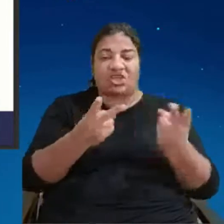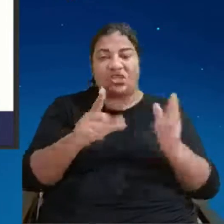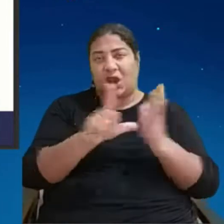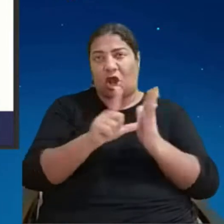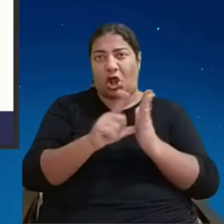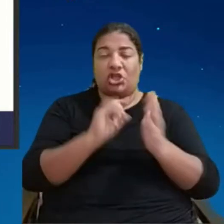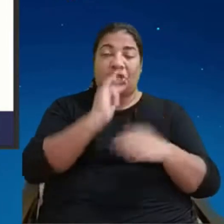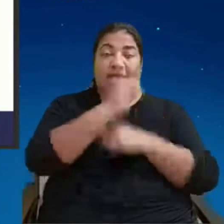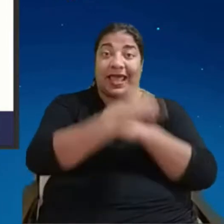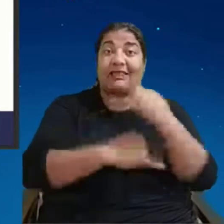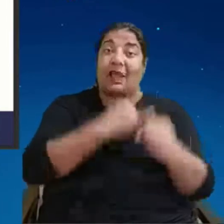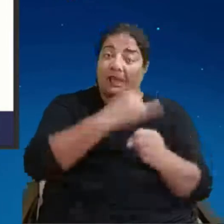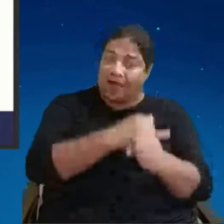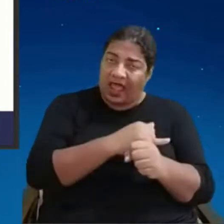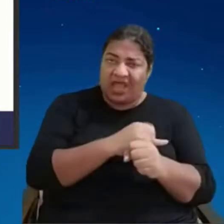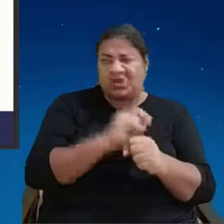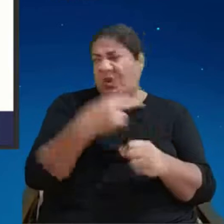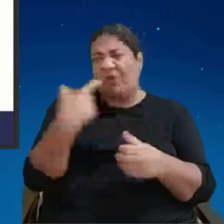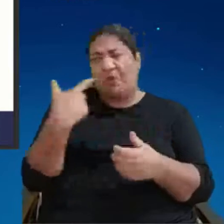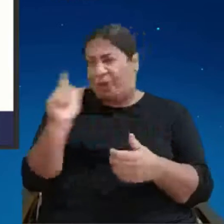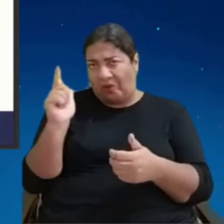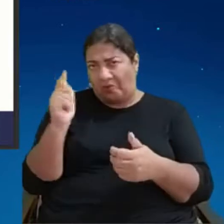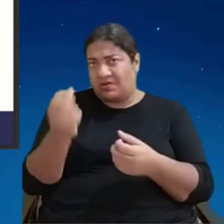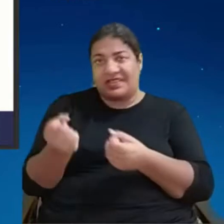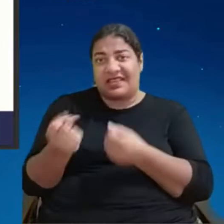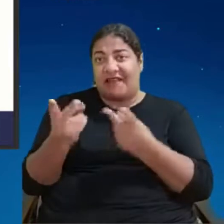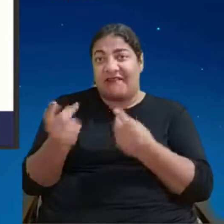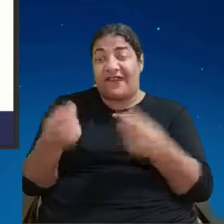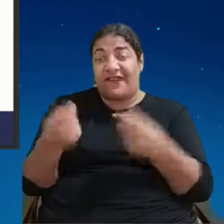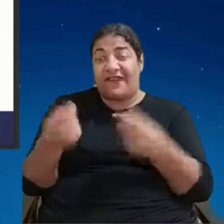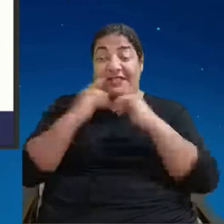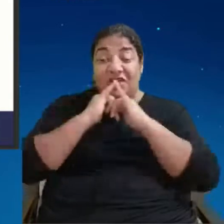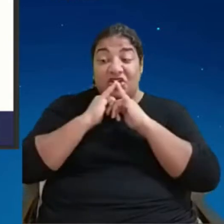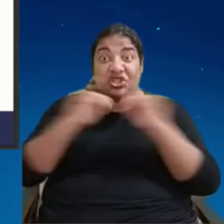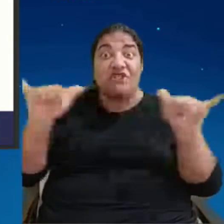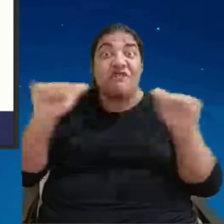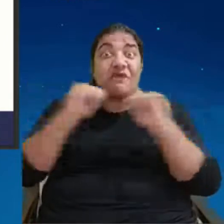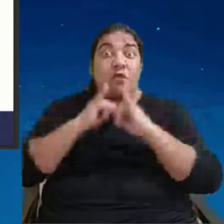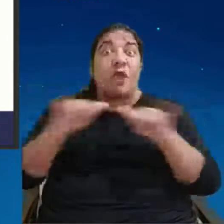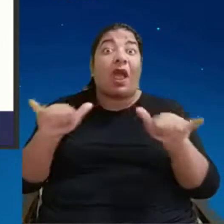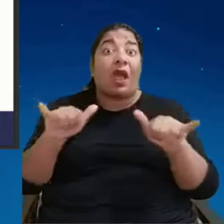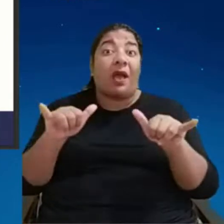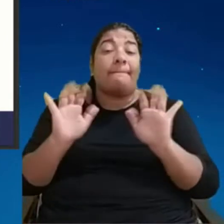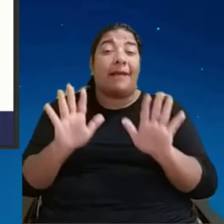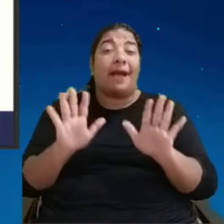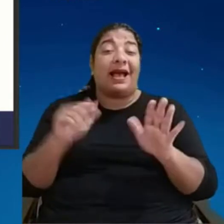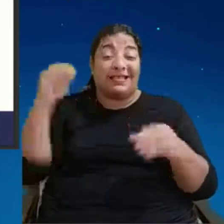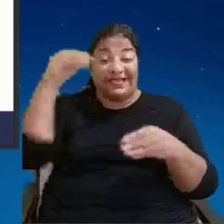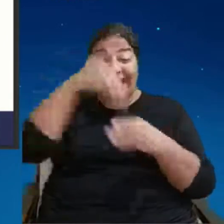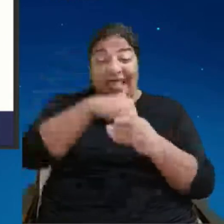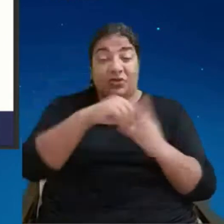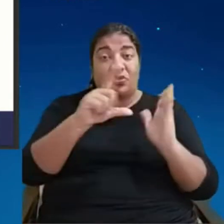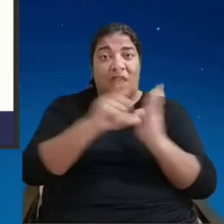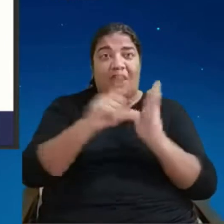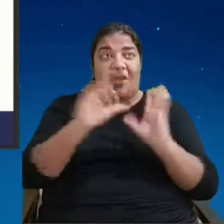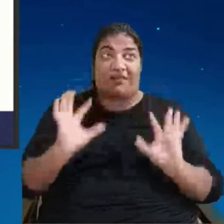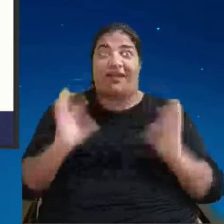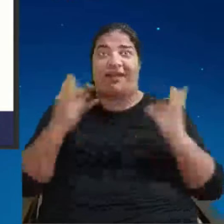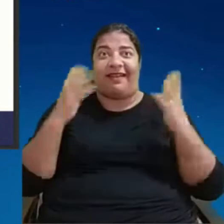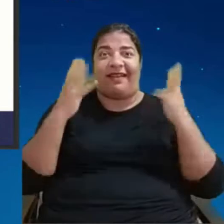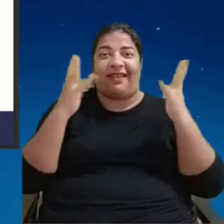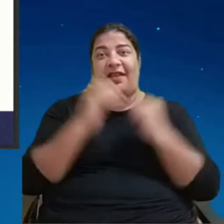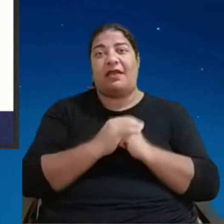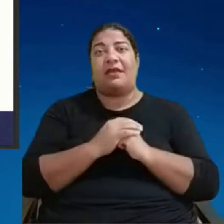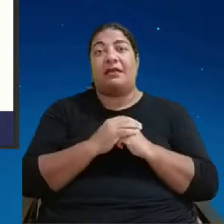seja, ela é divulgada. Mas ela na loja, ela é comemorada. Mas e o resultado,